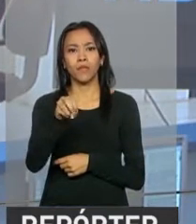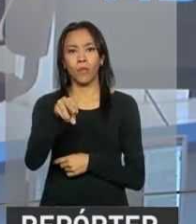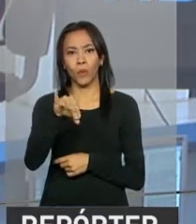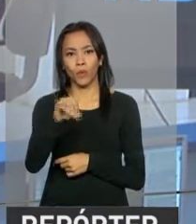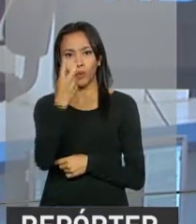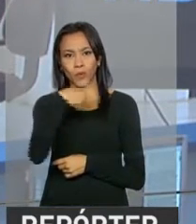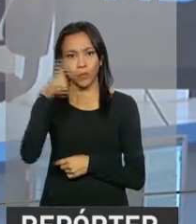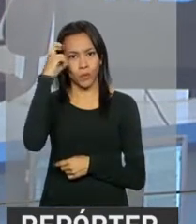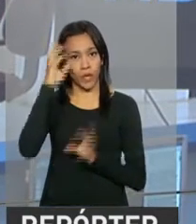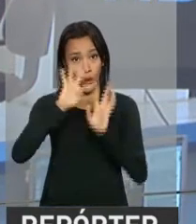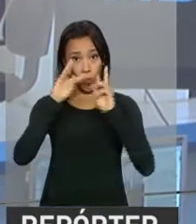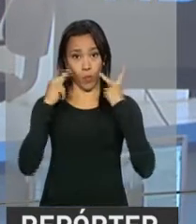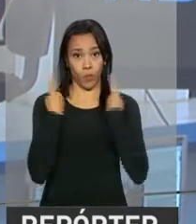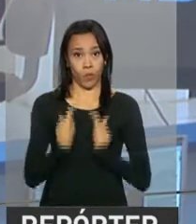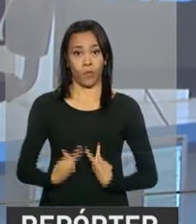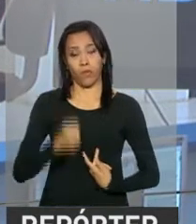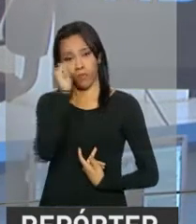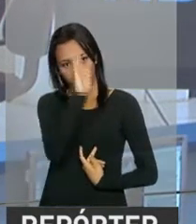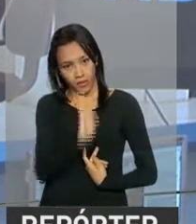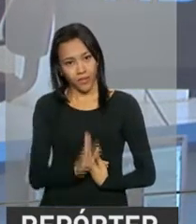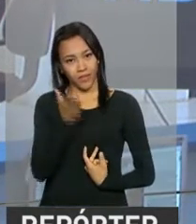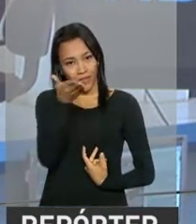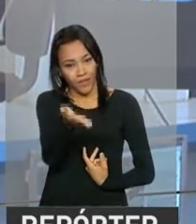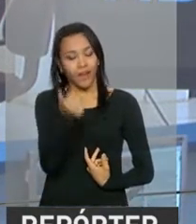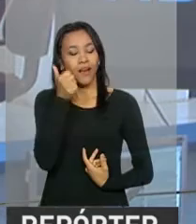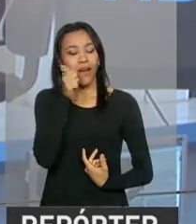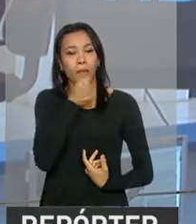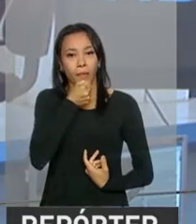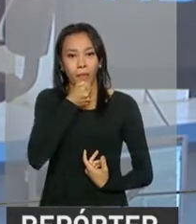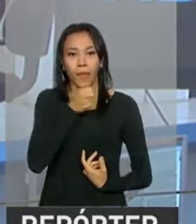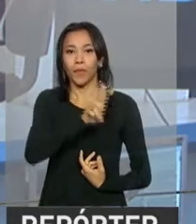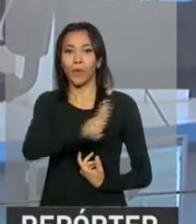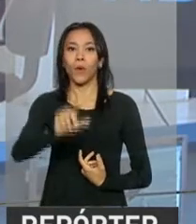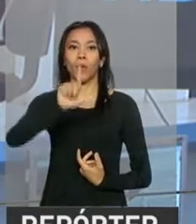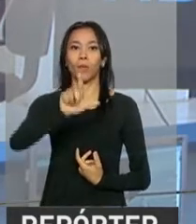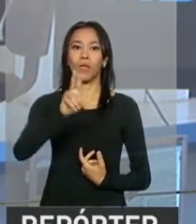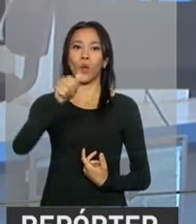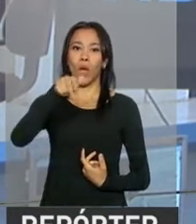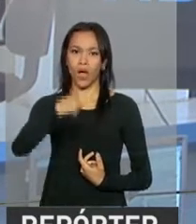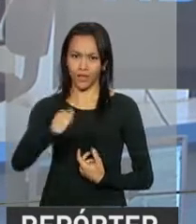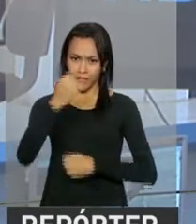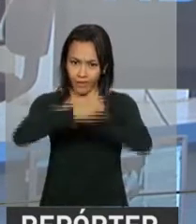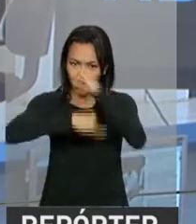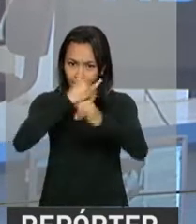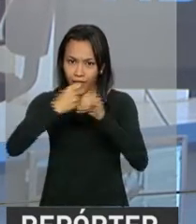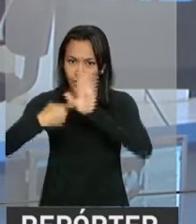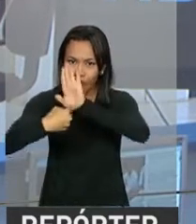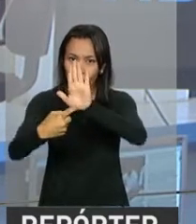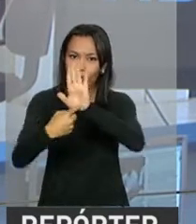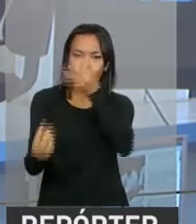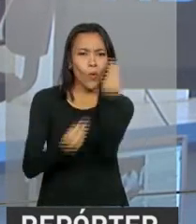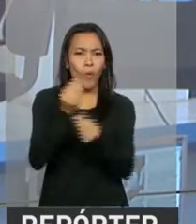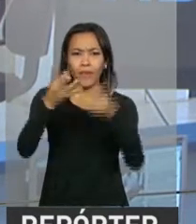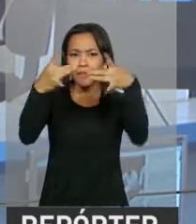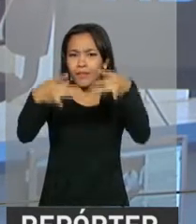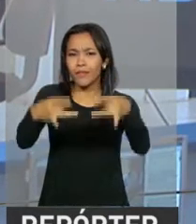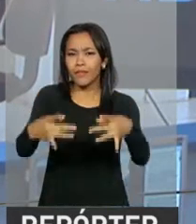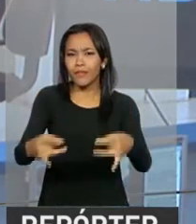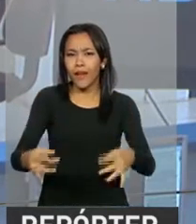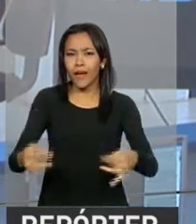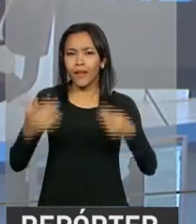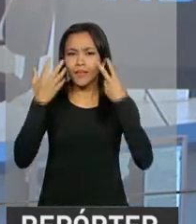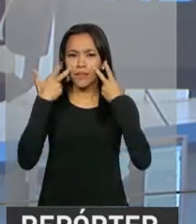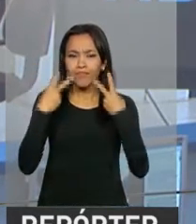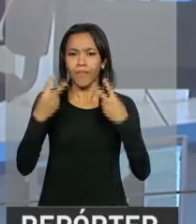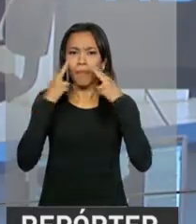do Brasil. A repórter Luana Karen estava lá e pela internet mostra pra gente os detalhes dessa exposição montada na